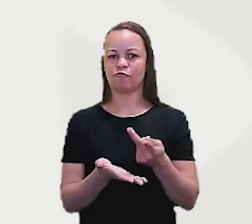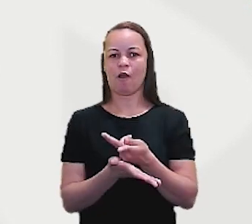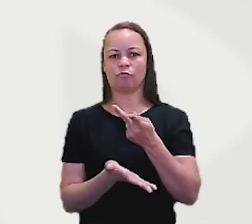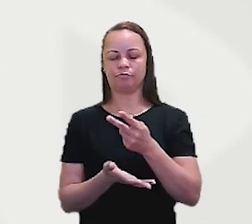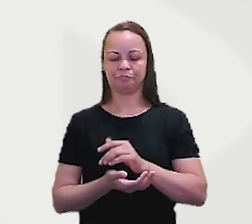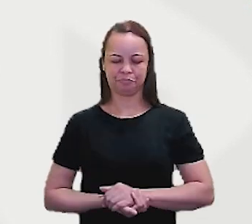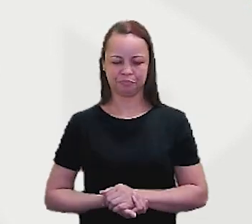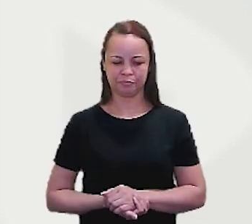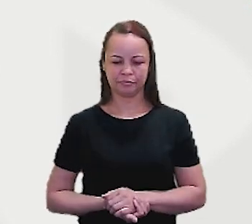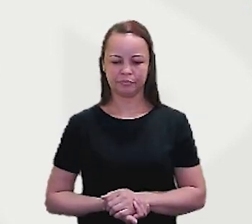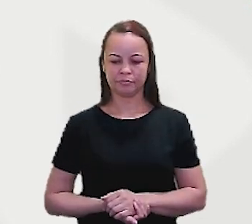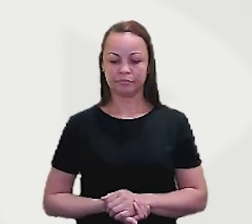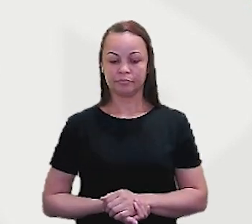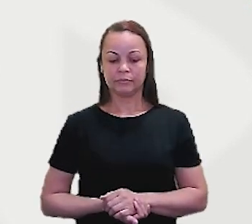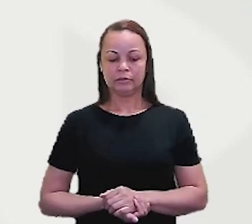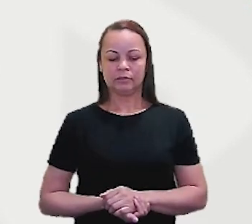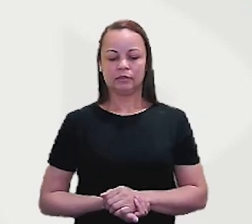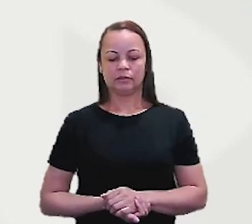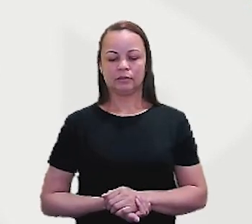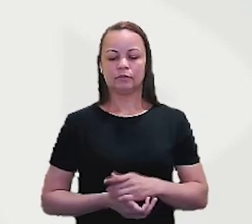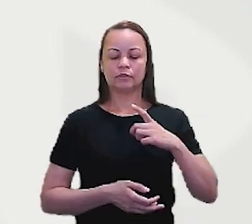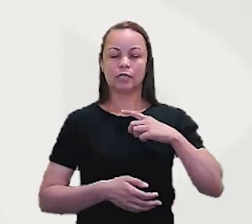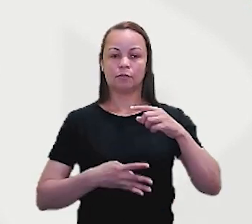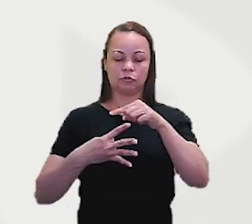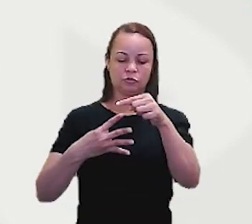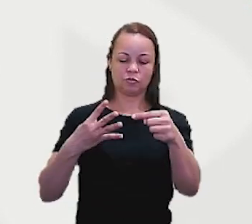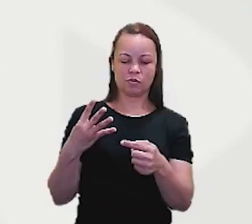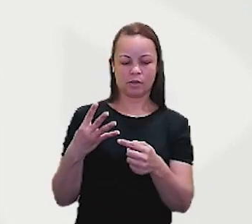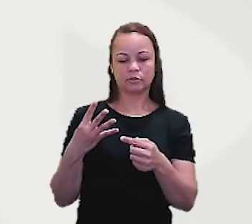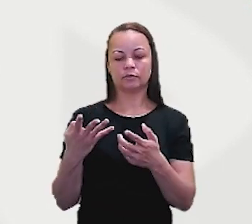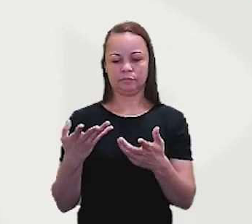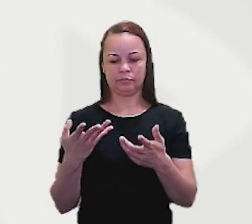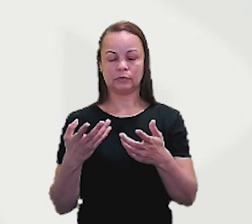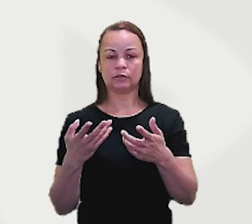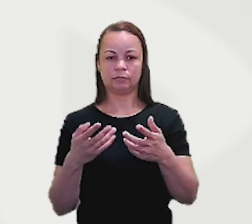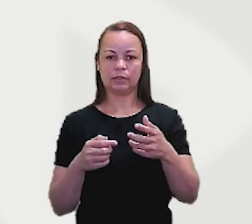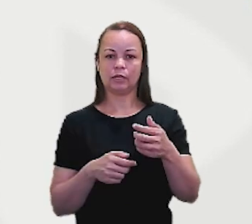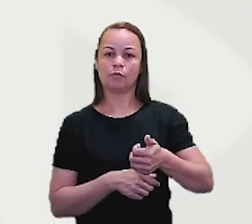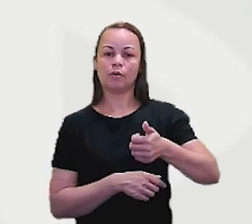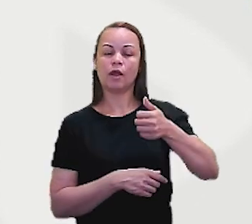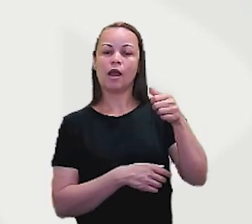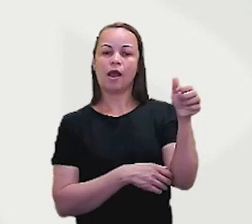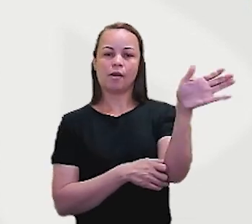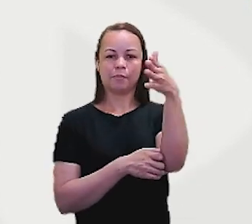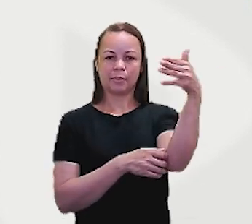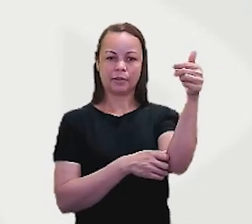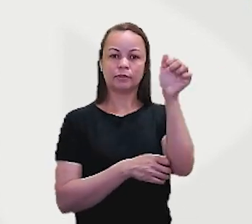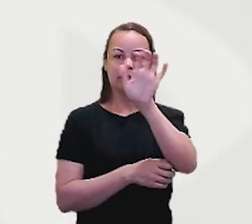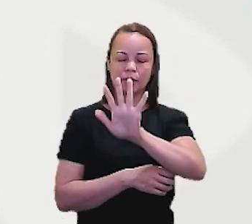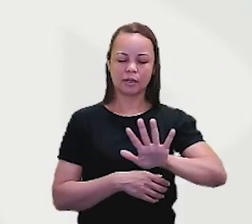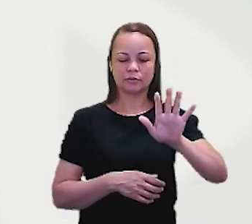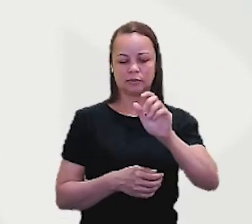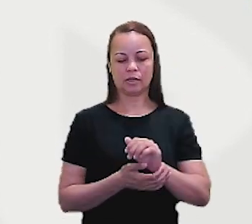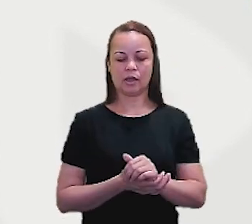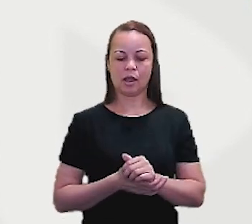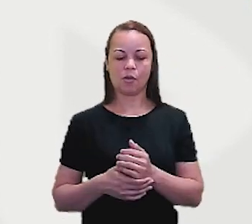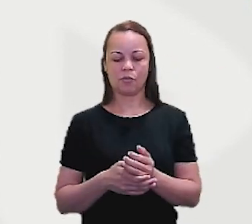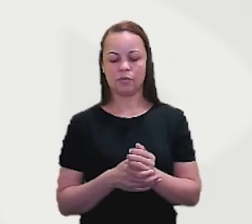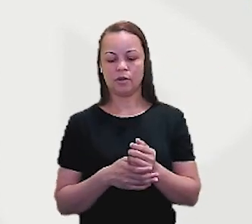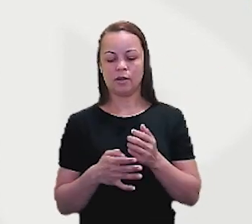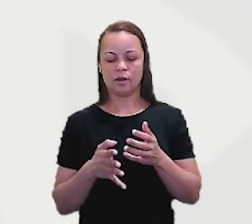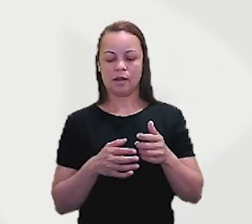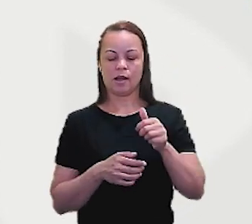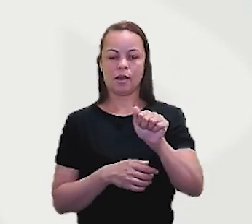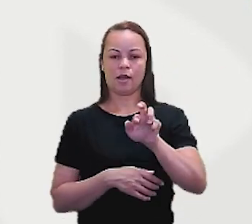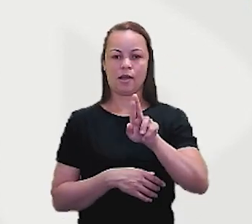Então, nós temos quatro símbolos nacionais. Primeiro, a bandeira nacional, armas nacionais,